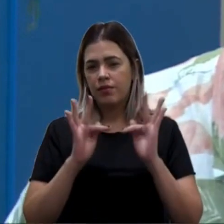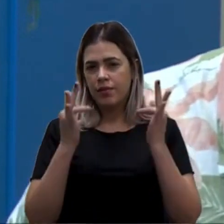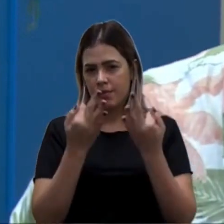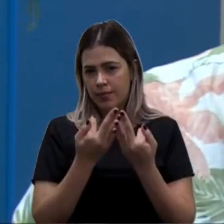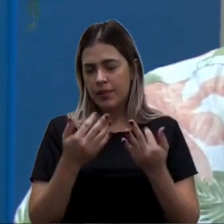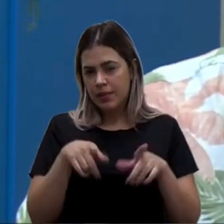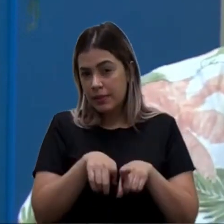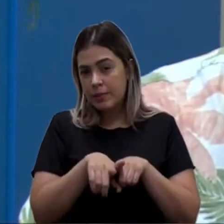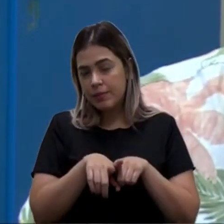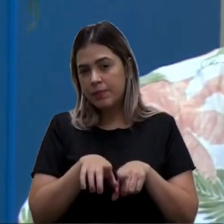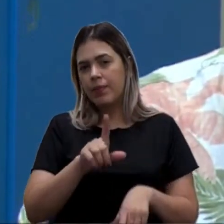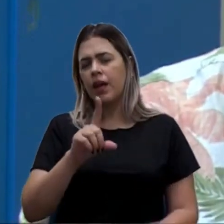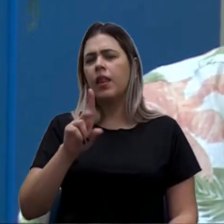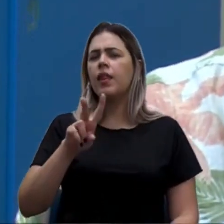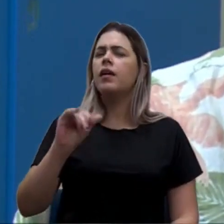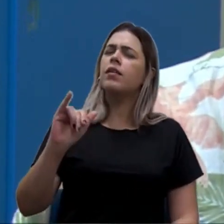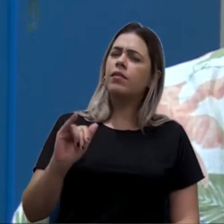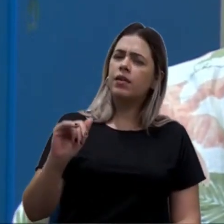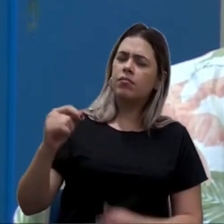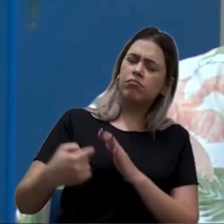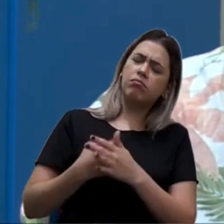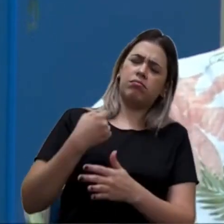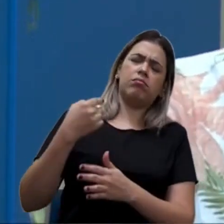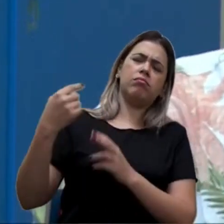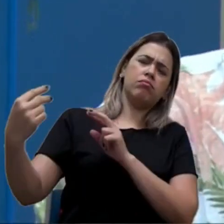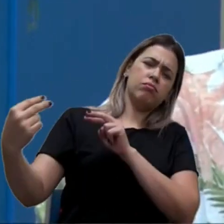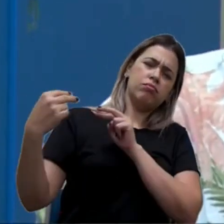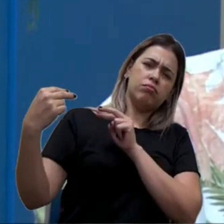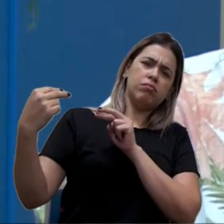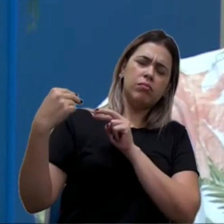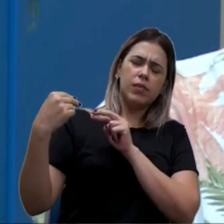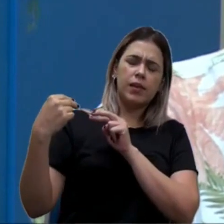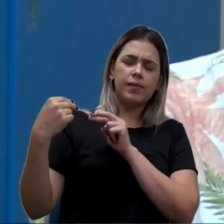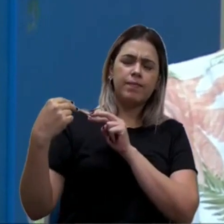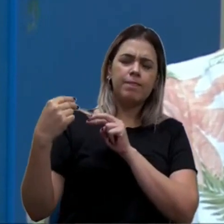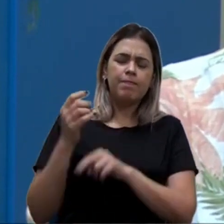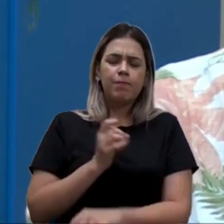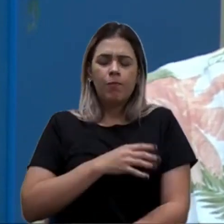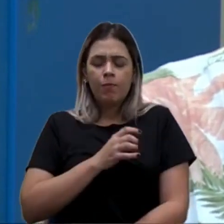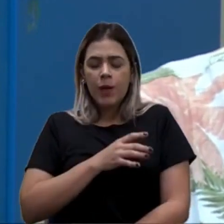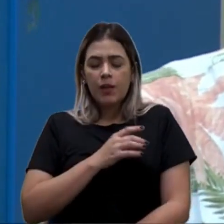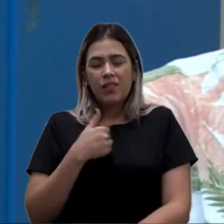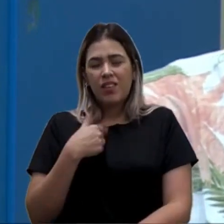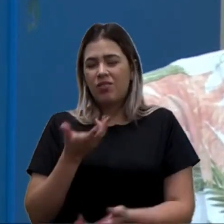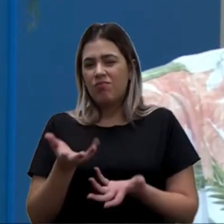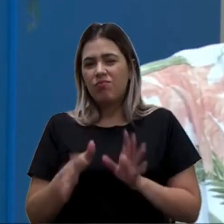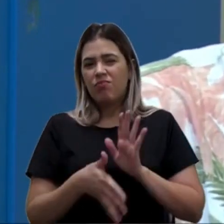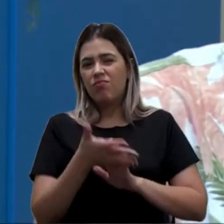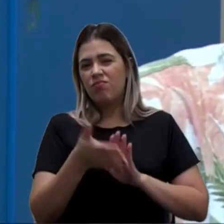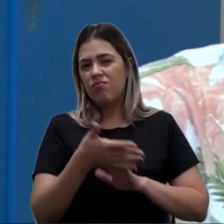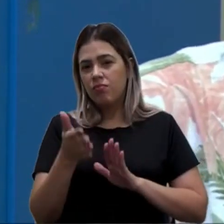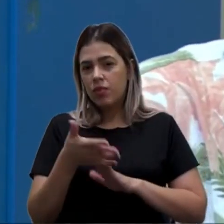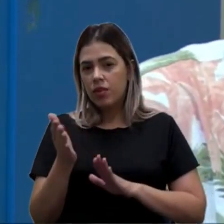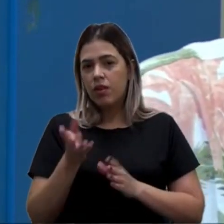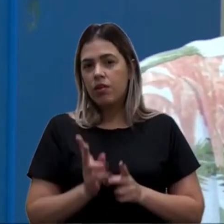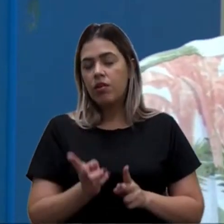Ismael consultam-me com os olhos temem que eu desista da viagem não dependem de mim para